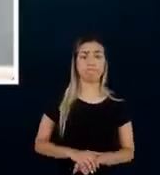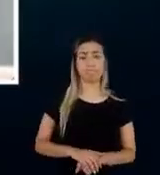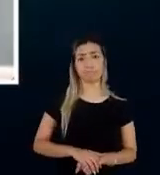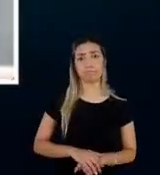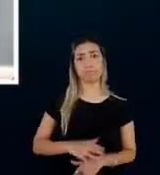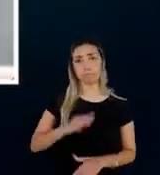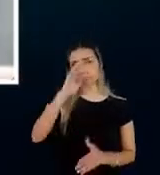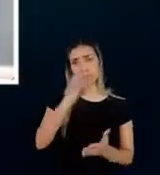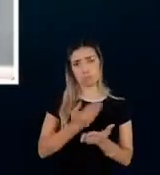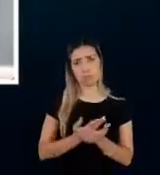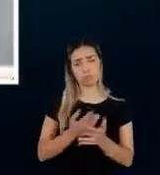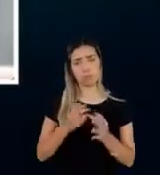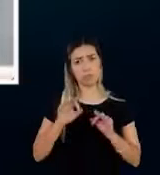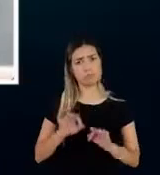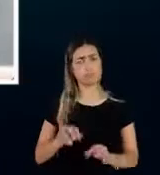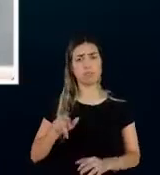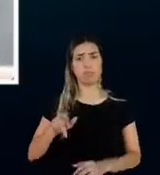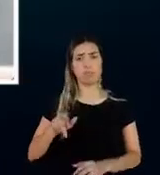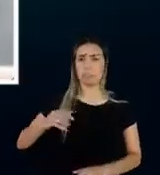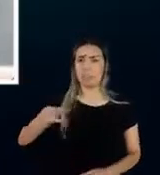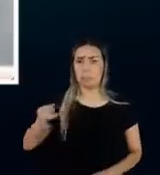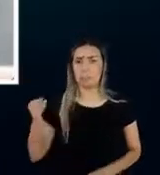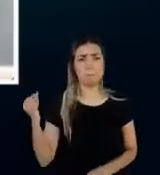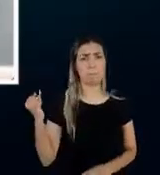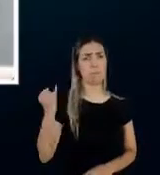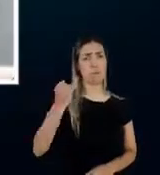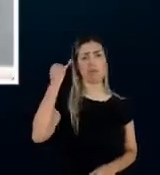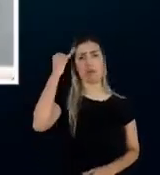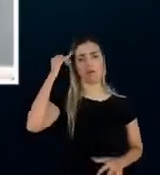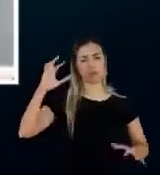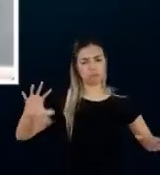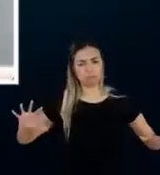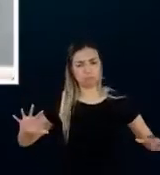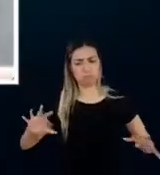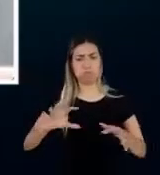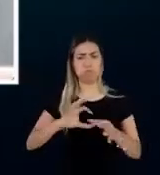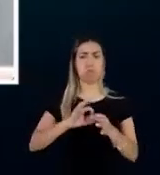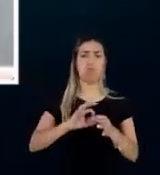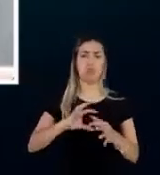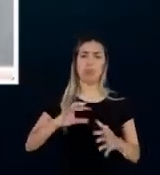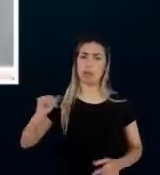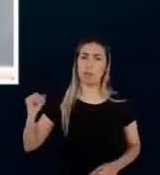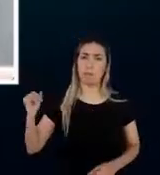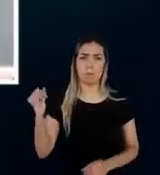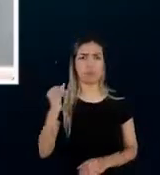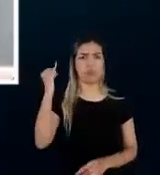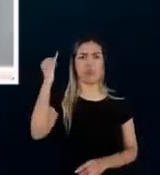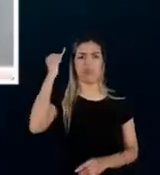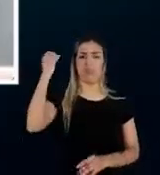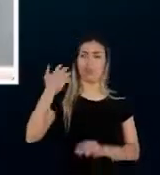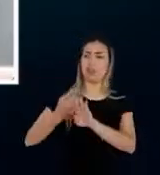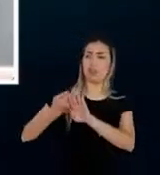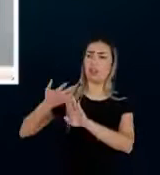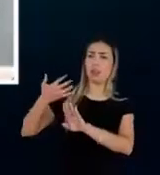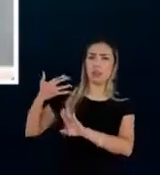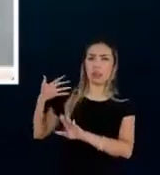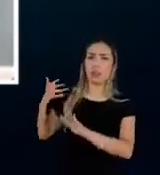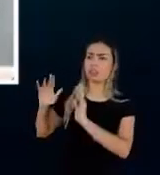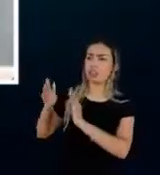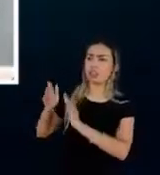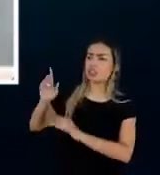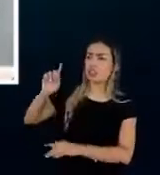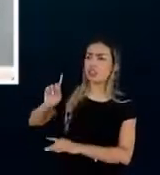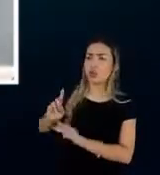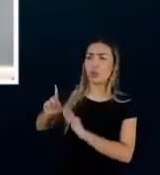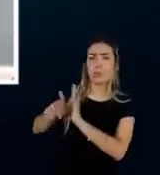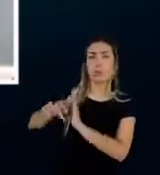é essencial essa aproximação. Né, há muito tempo a MEI, aqui a Diretoria de